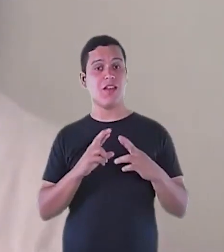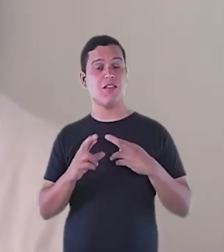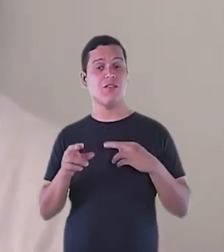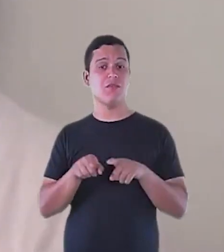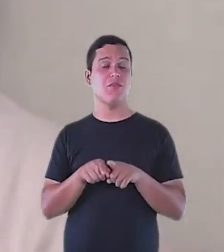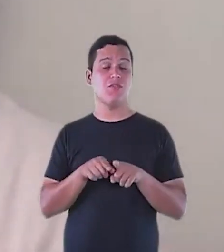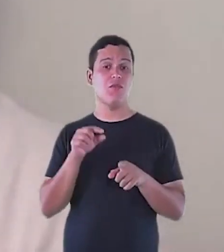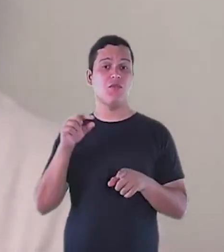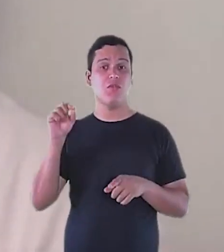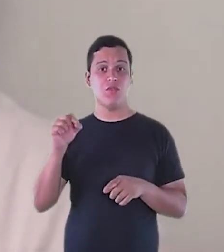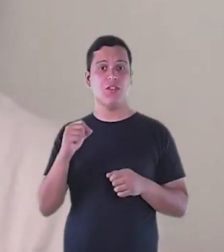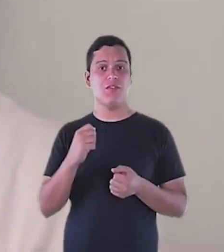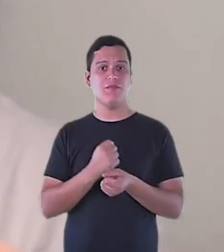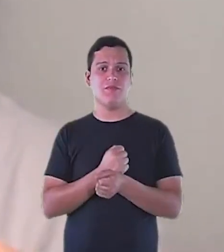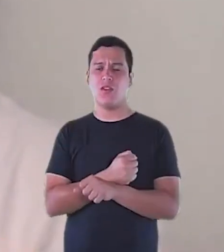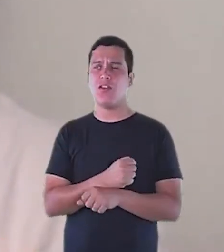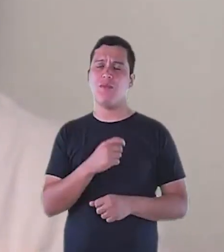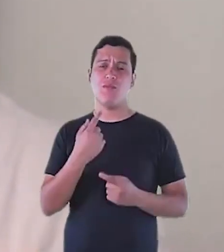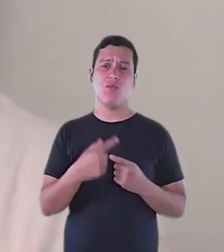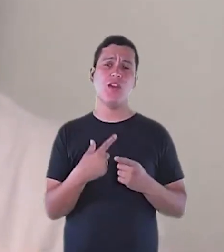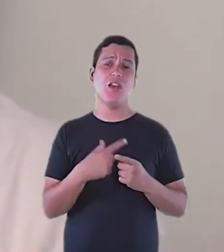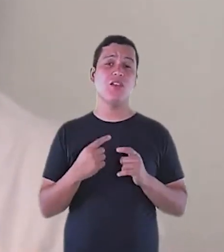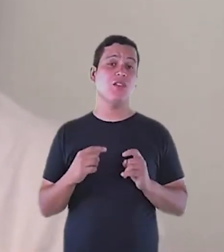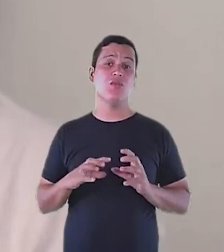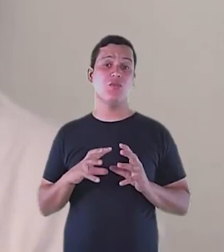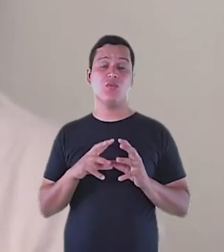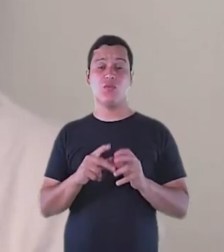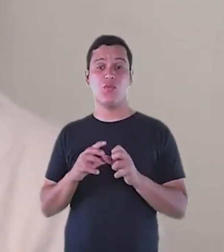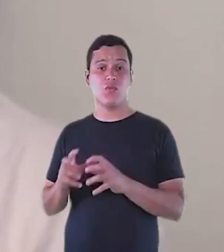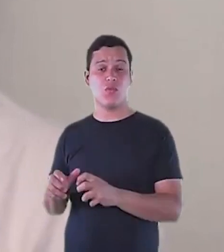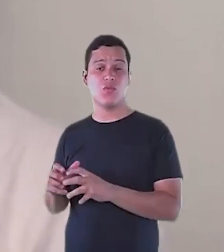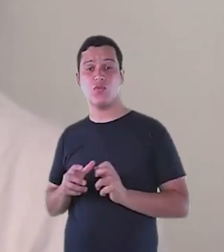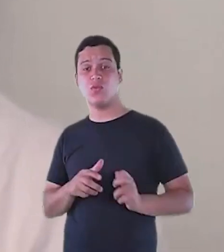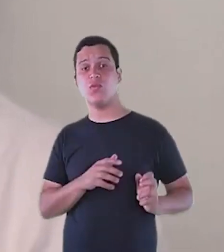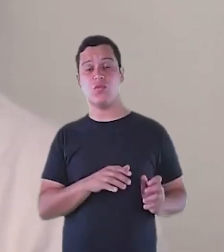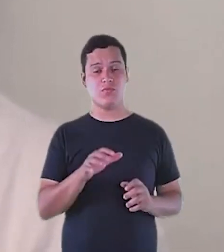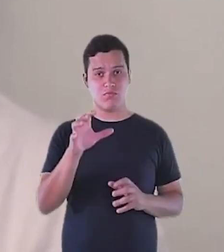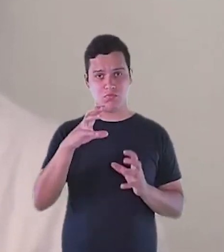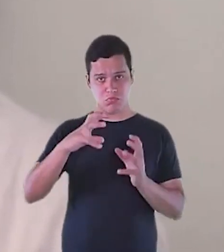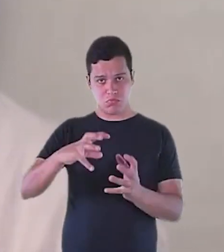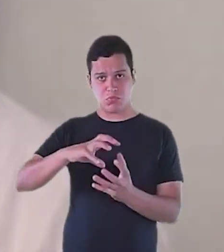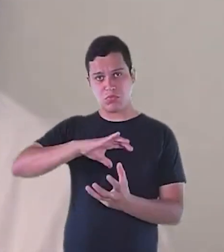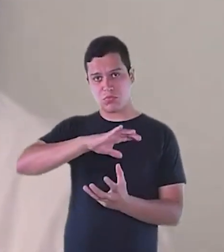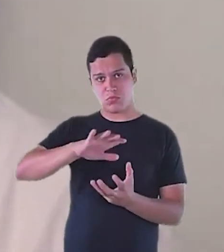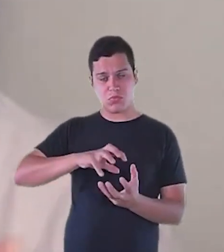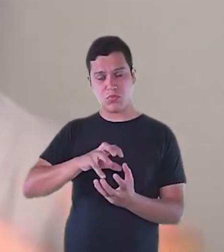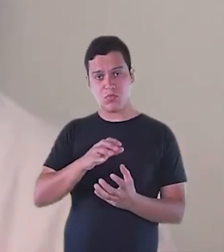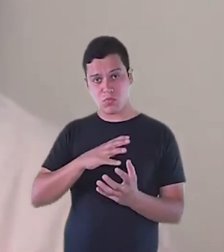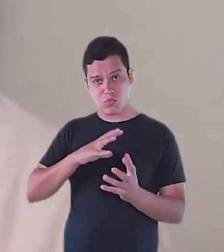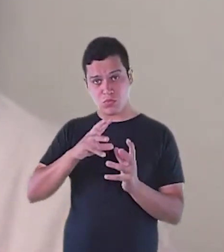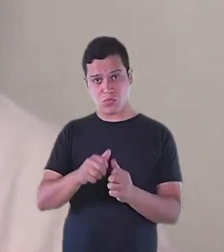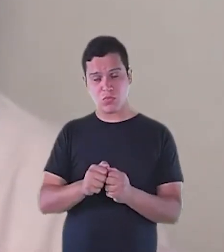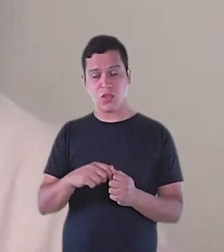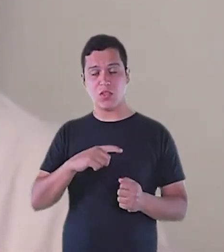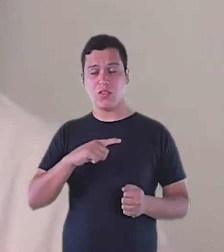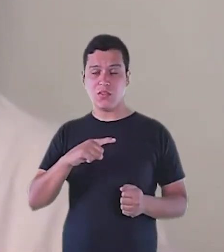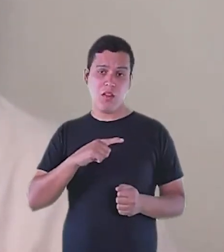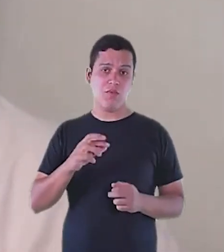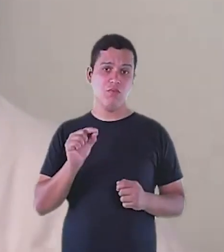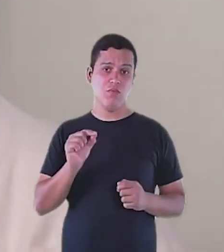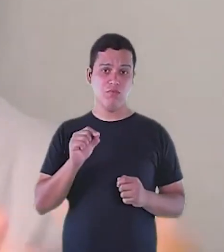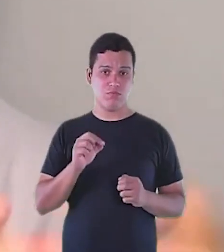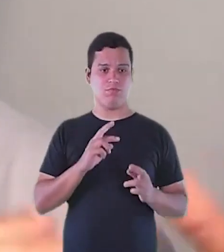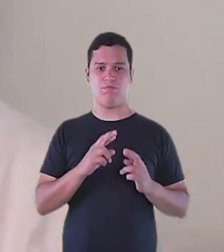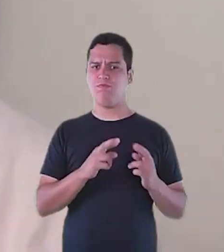lugares. Na China, na Índia, na Grécia Antiga, na Babilônia, no Egito, no Império Romano, nos territórios